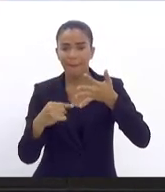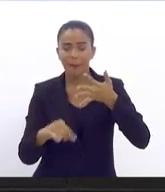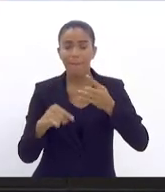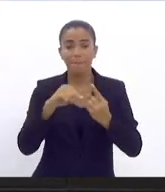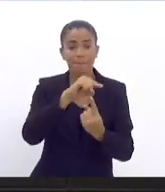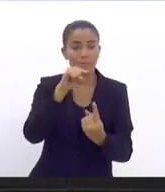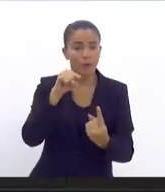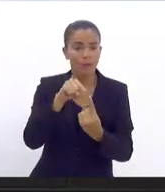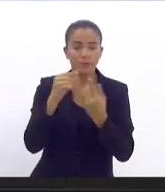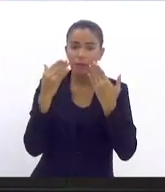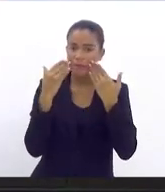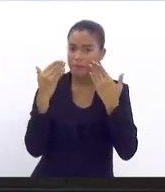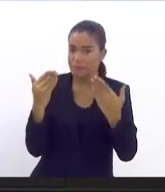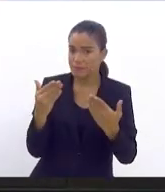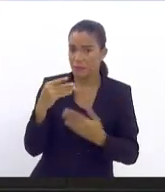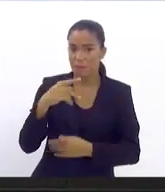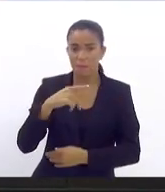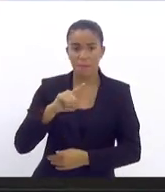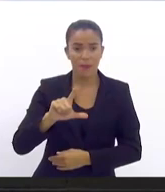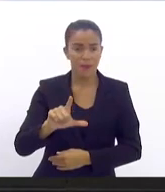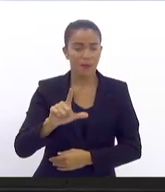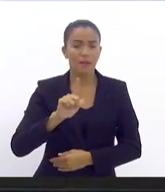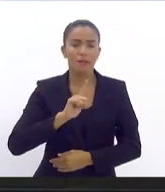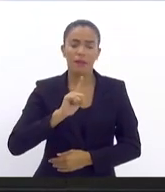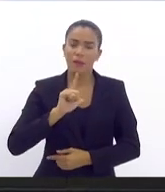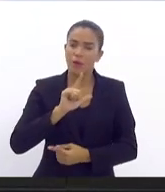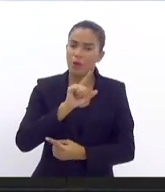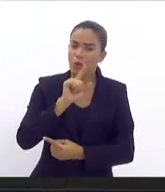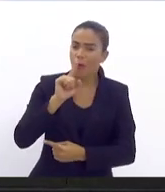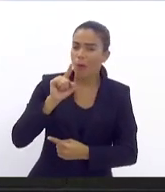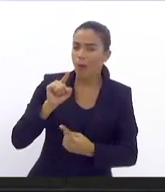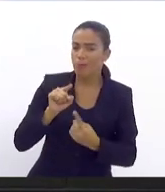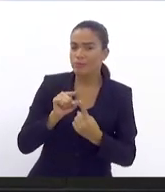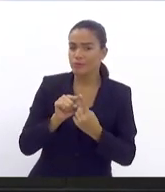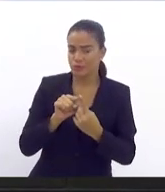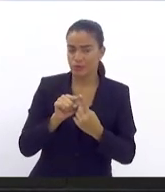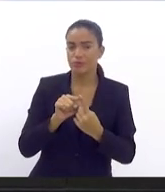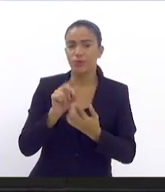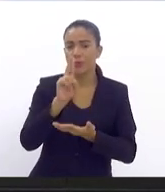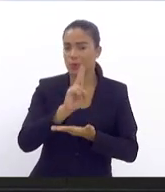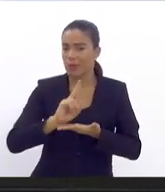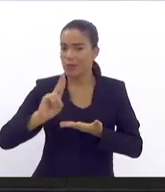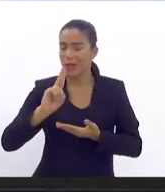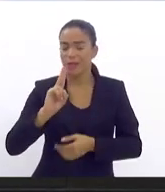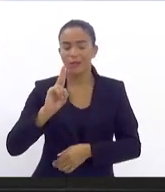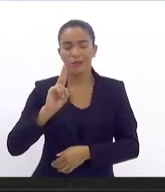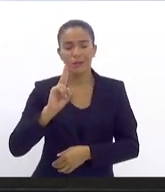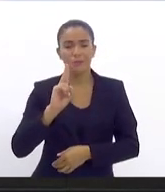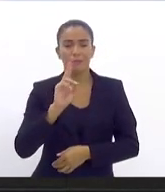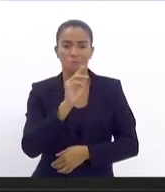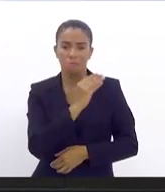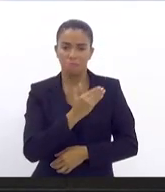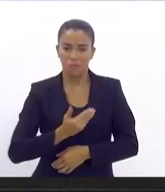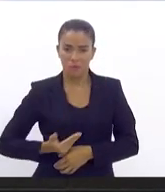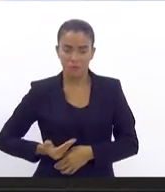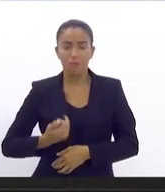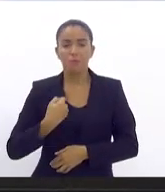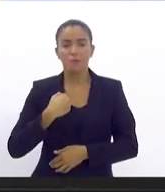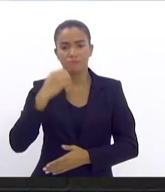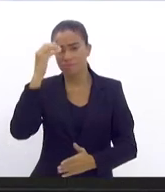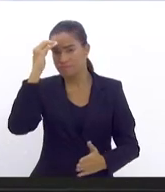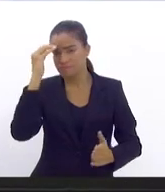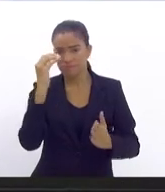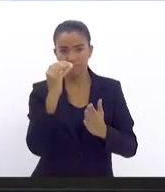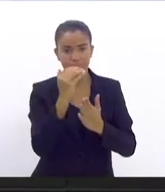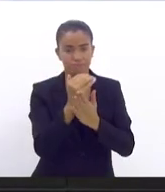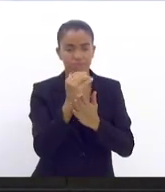desejam apresentar um PL que tem por objeto declarar a utilidade pública de alguma instituição, tem que cumprir